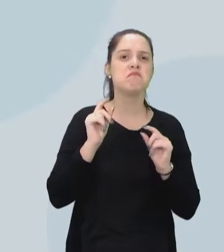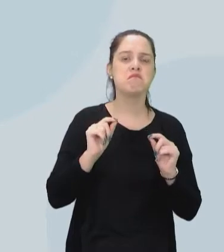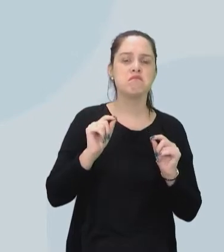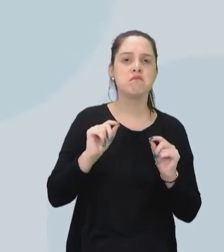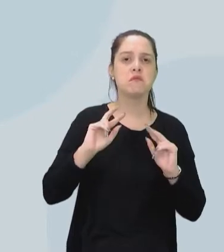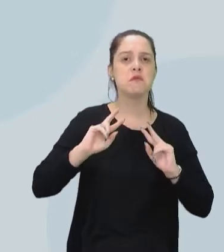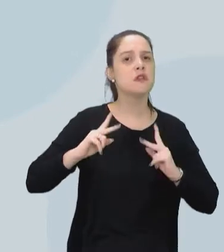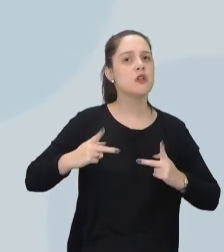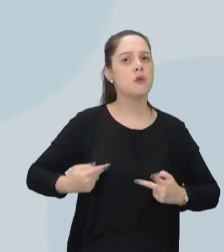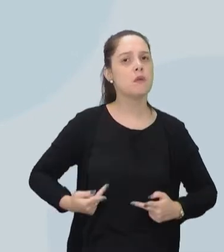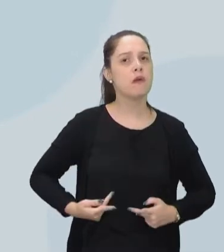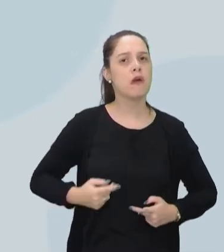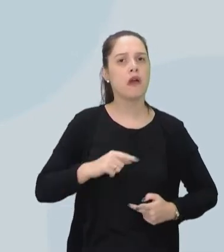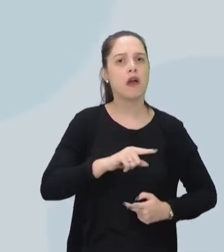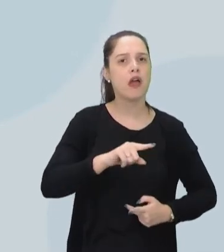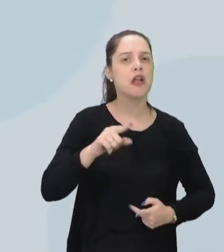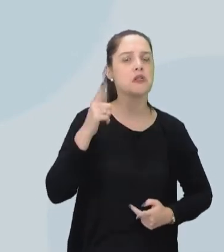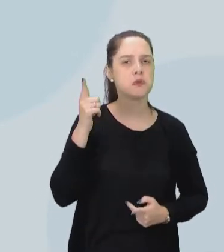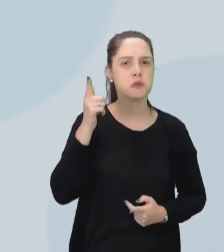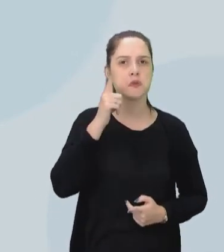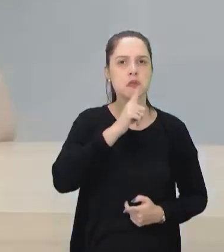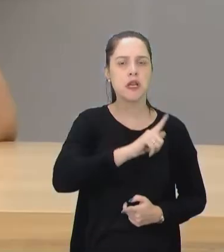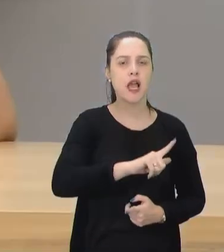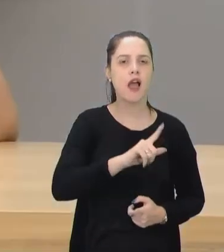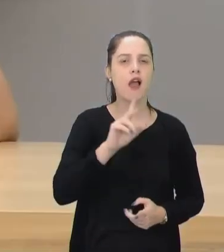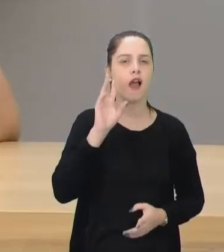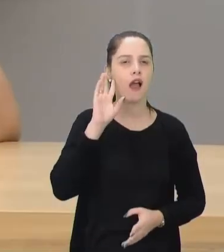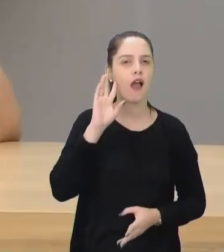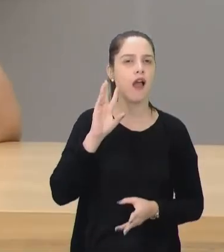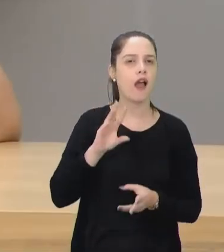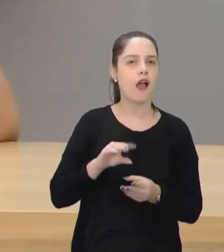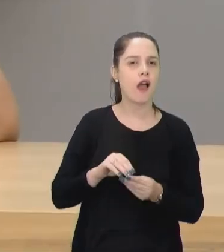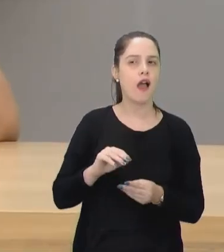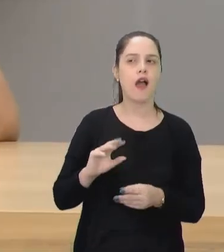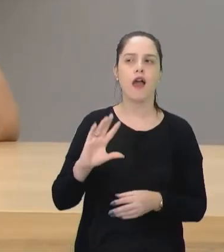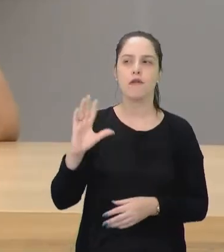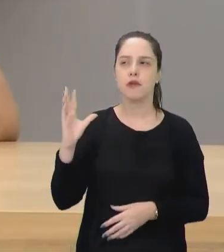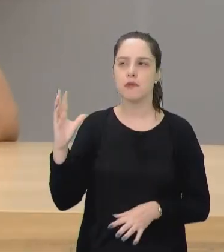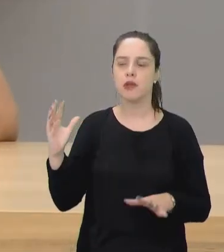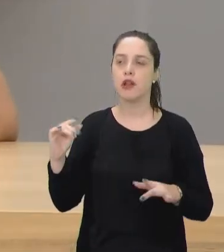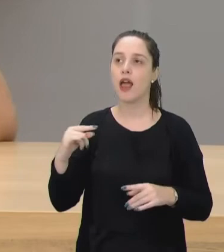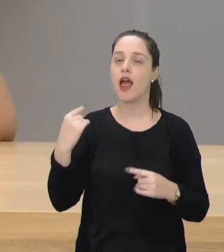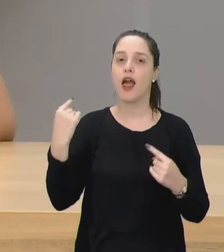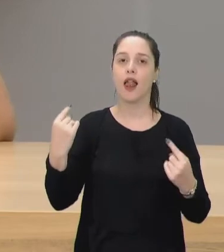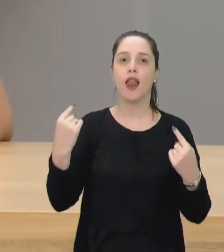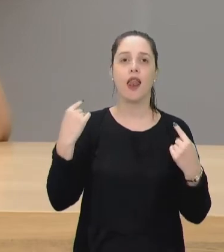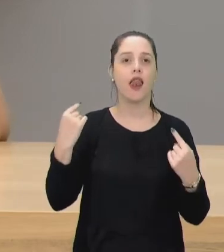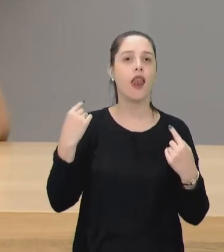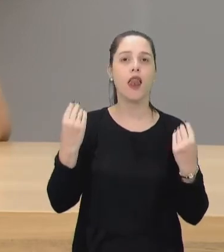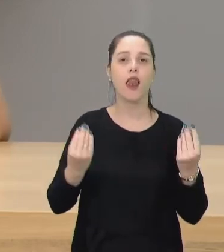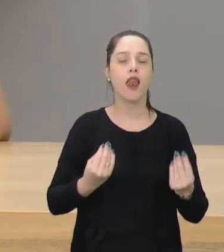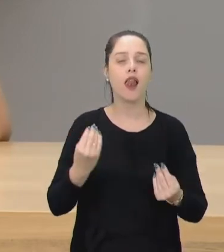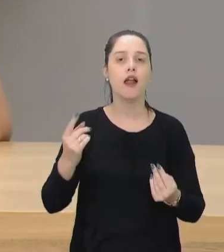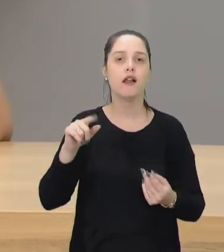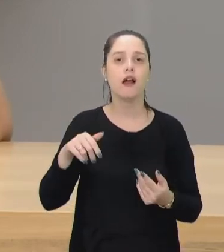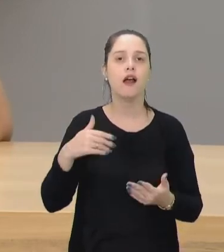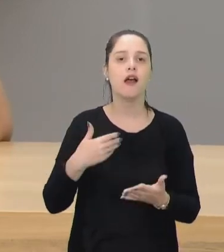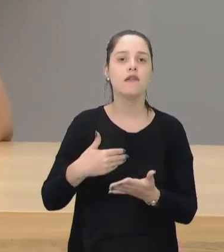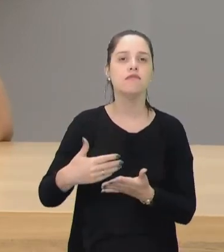seres humanos, eles conseguem modificar o meio ambiente ao redor deles e, através